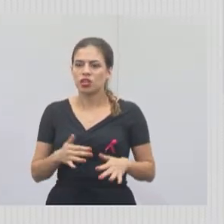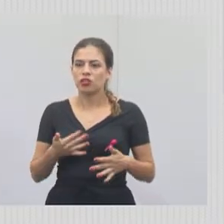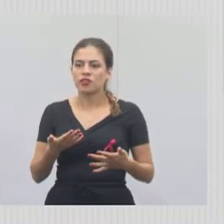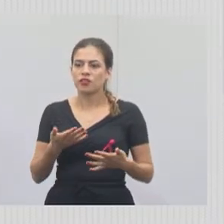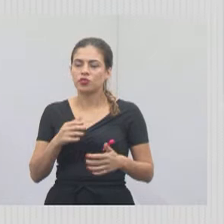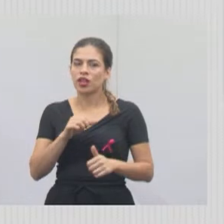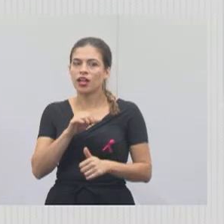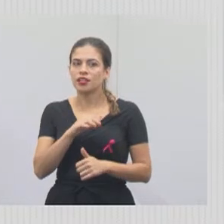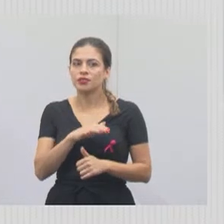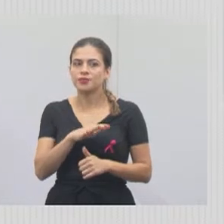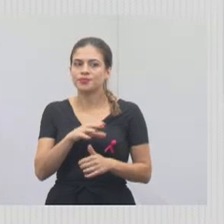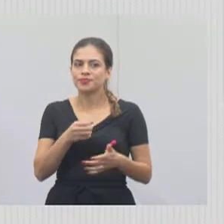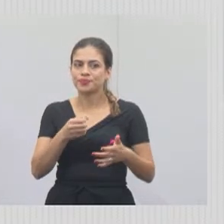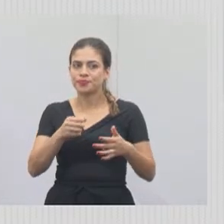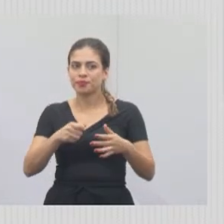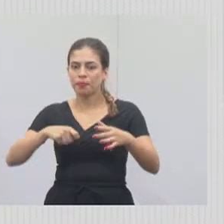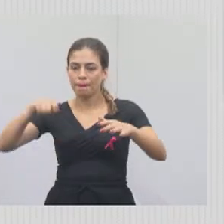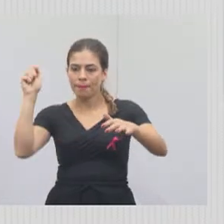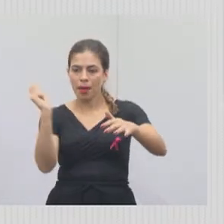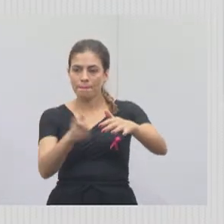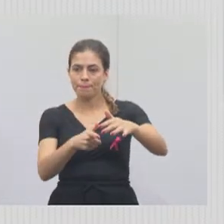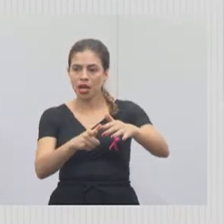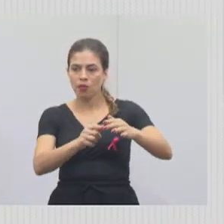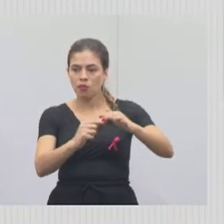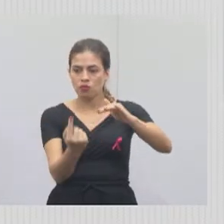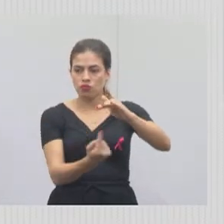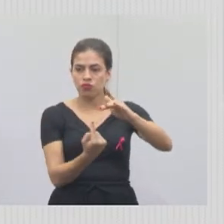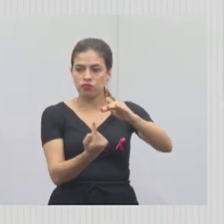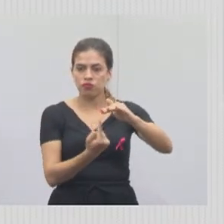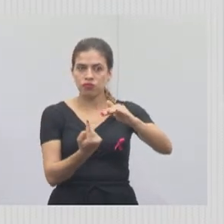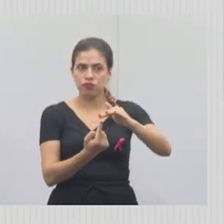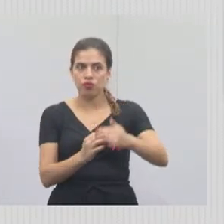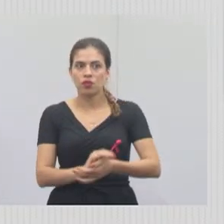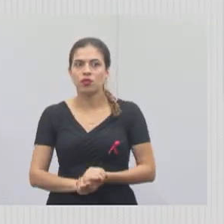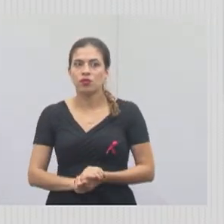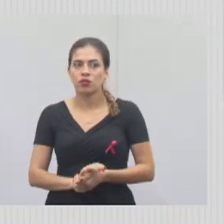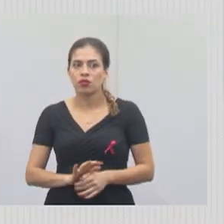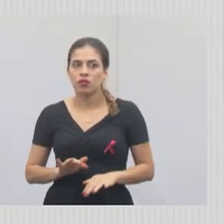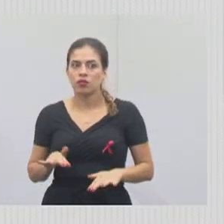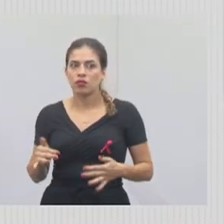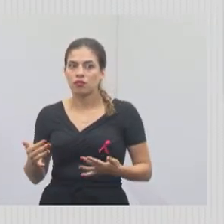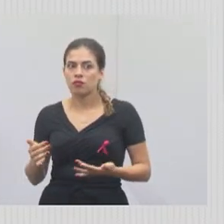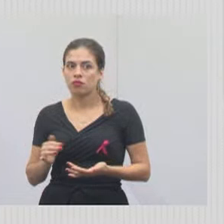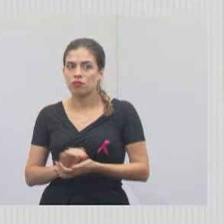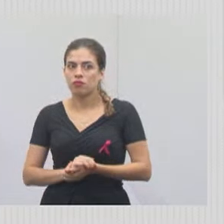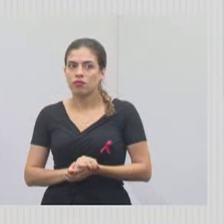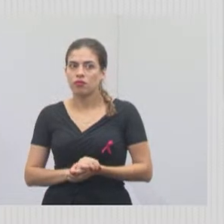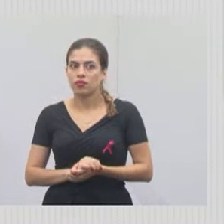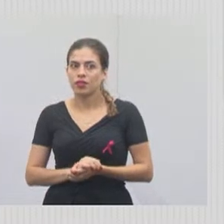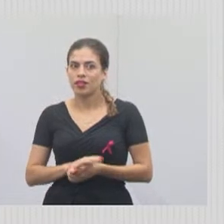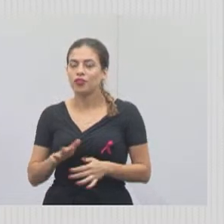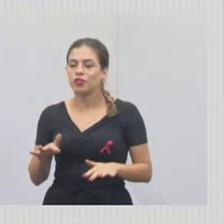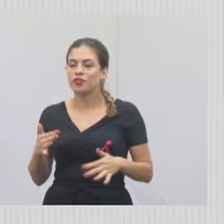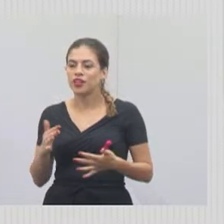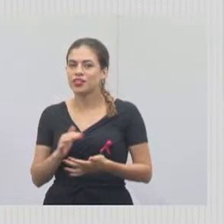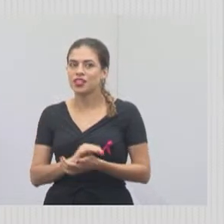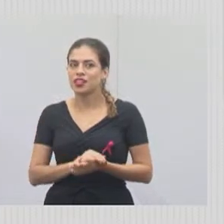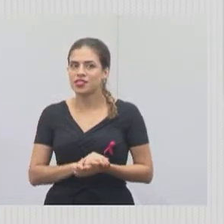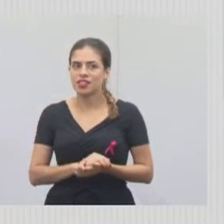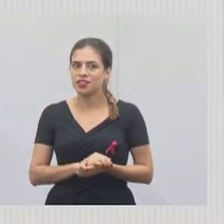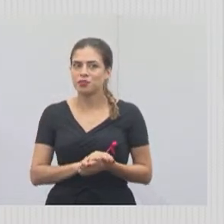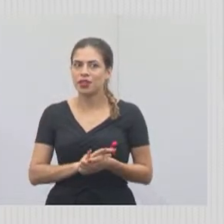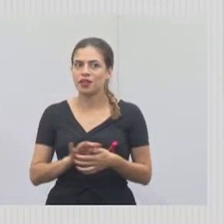jogar peão. Então, tem várias brincadeiras antigas, foi feito através de emenda impositiva nossa. O museu